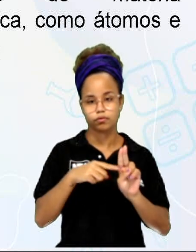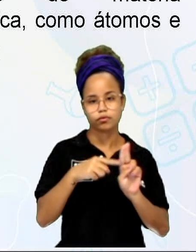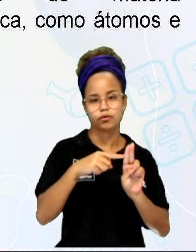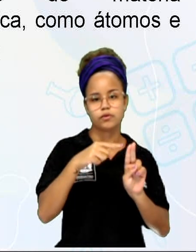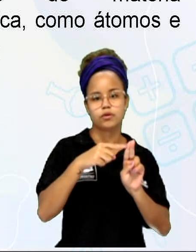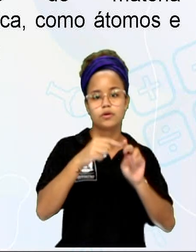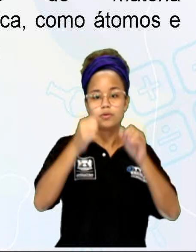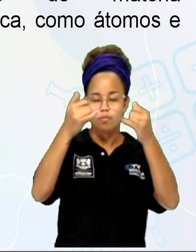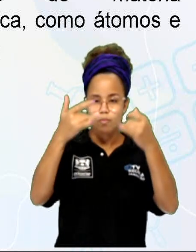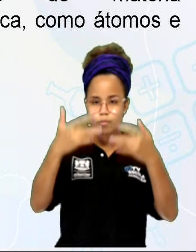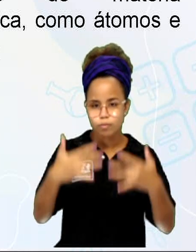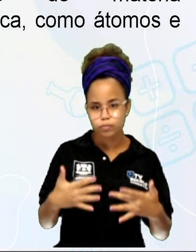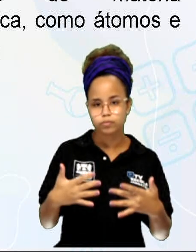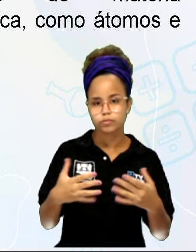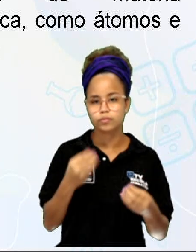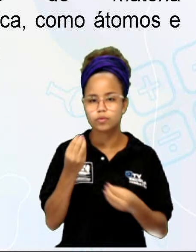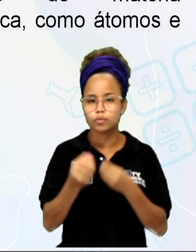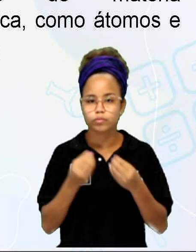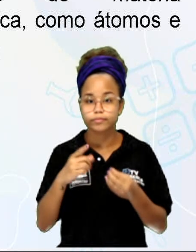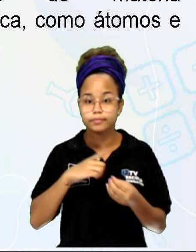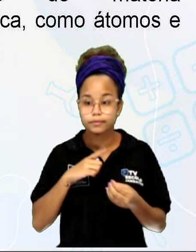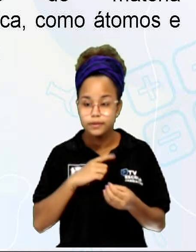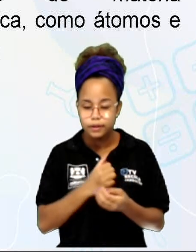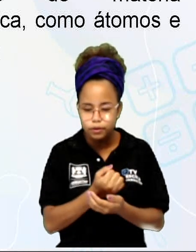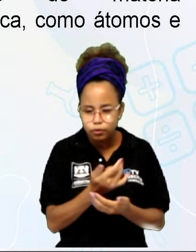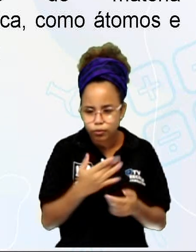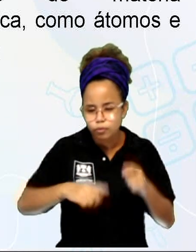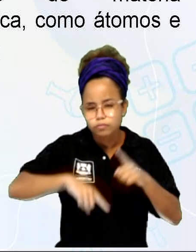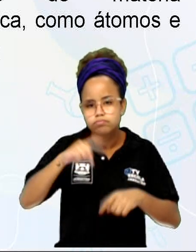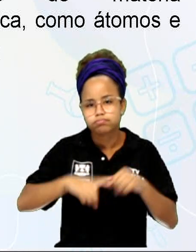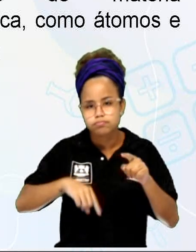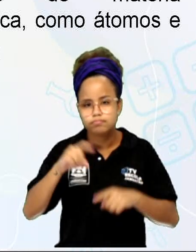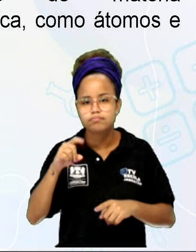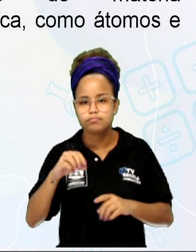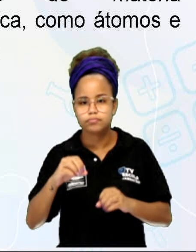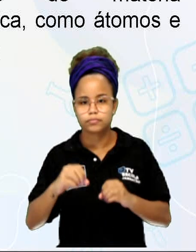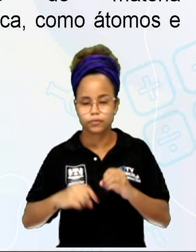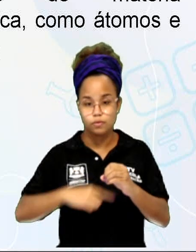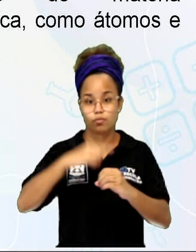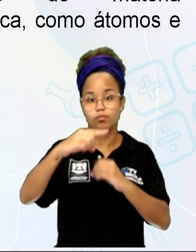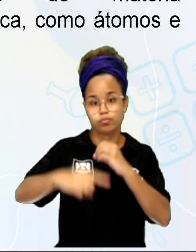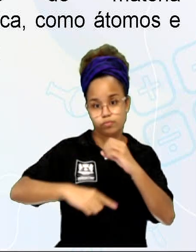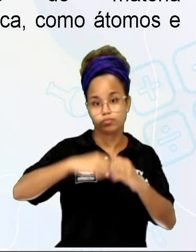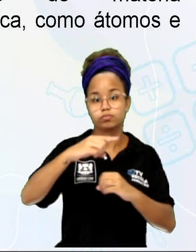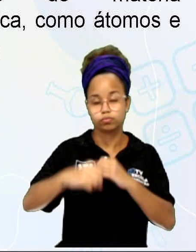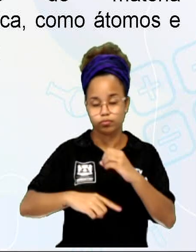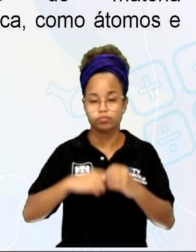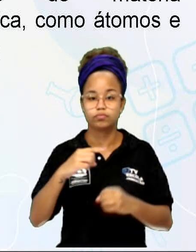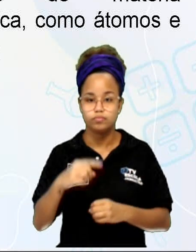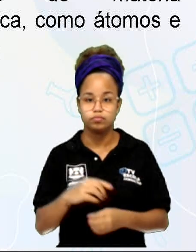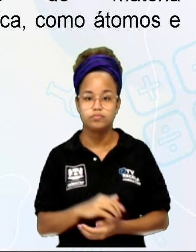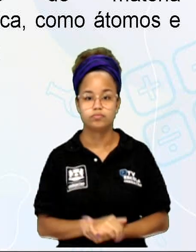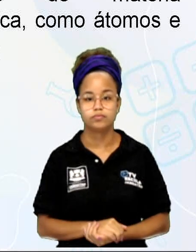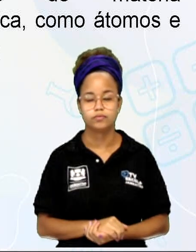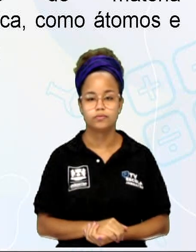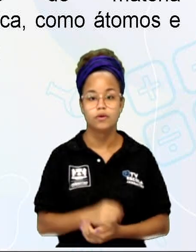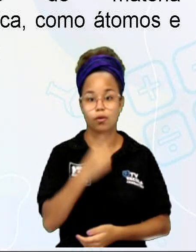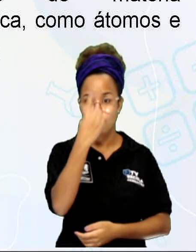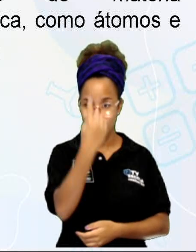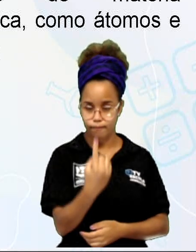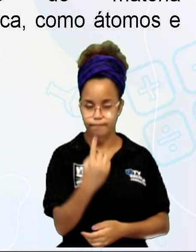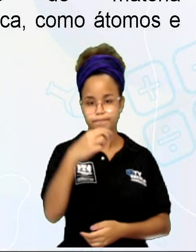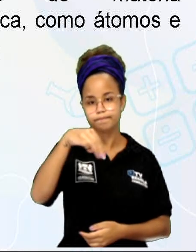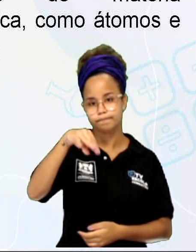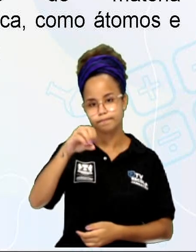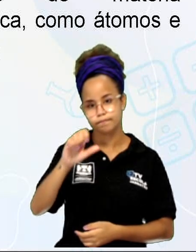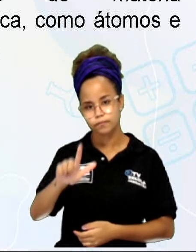a quantidade de matéria microscópica, como átomos e moléculas. Então, um mol de